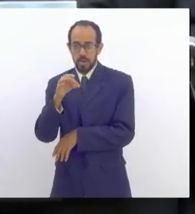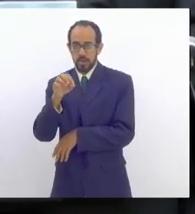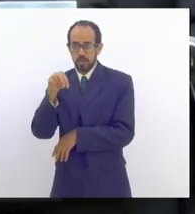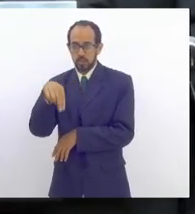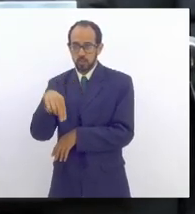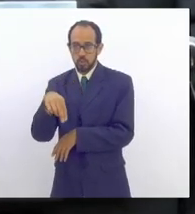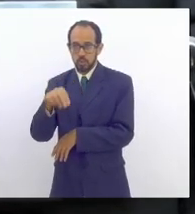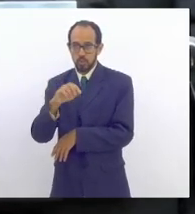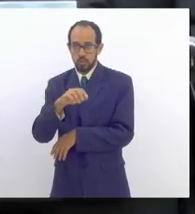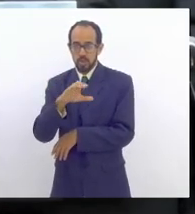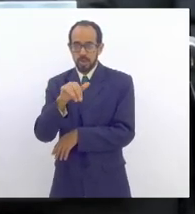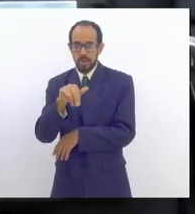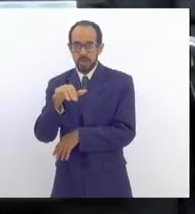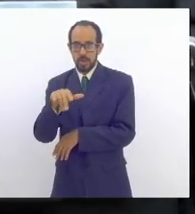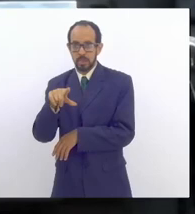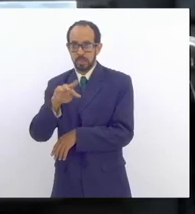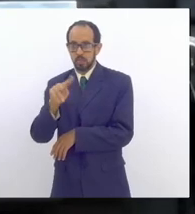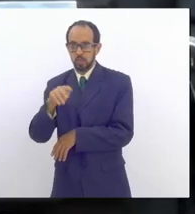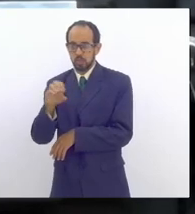Carlinho BNH, Índia,